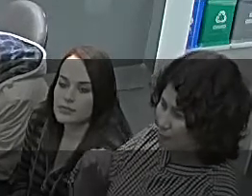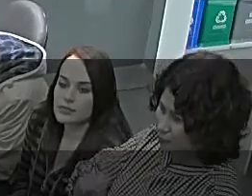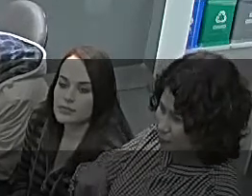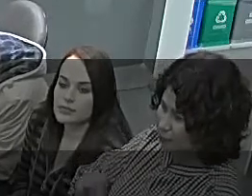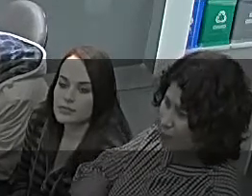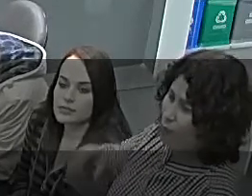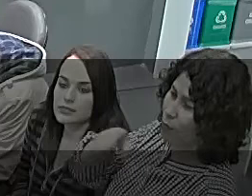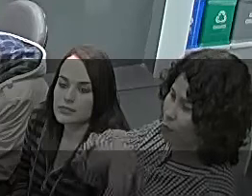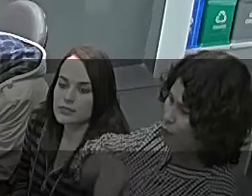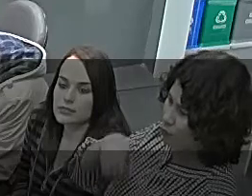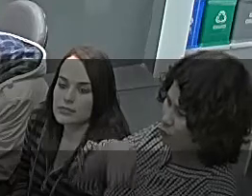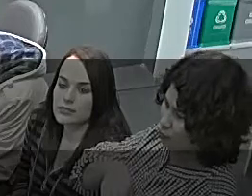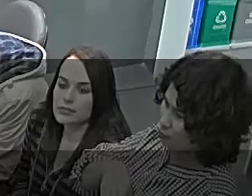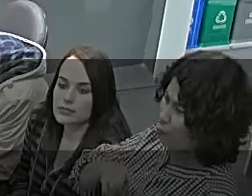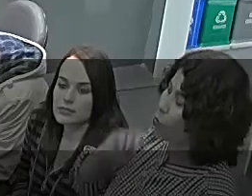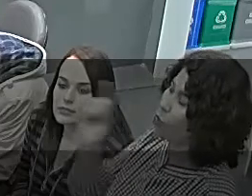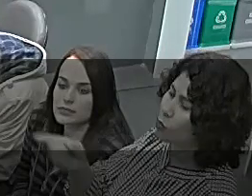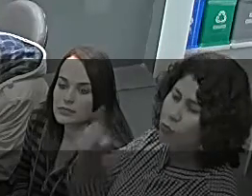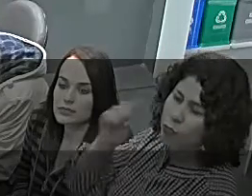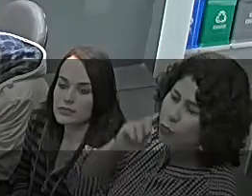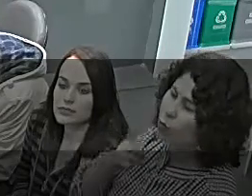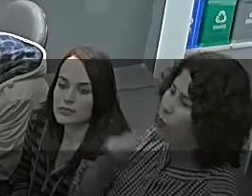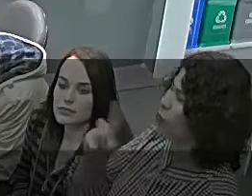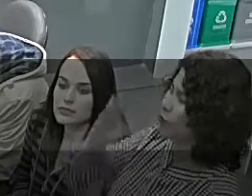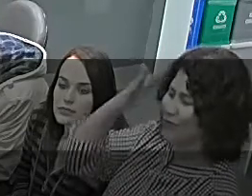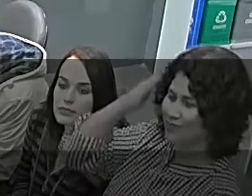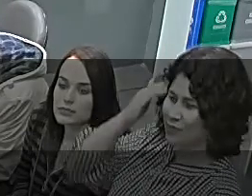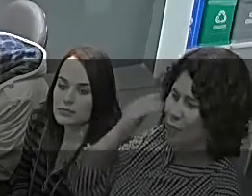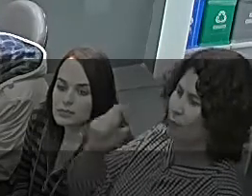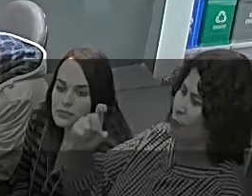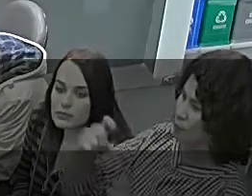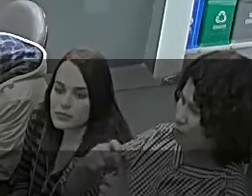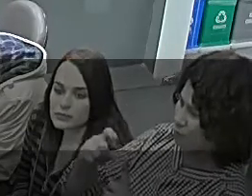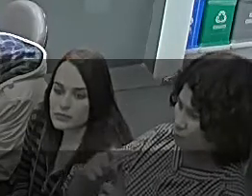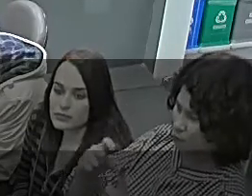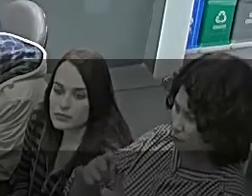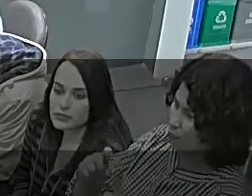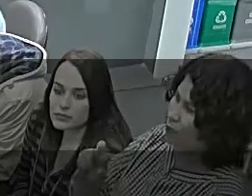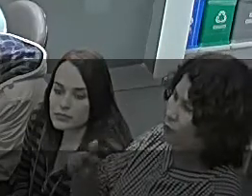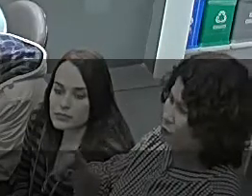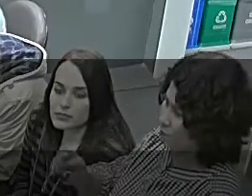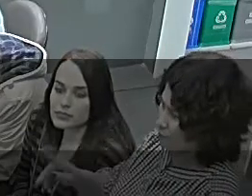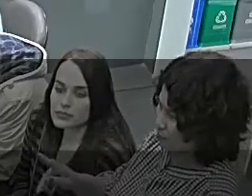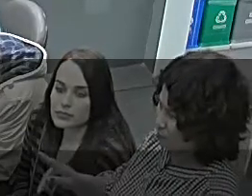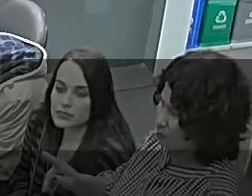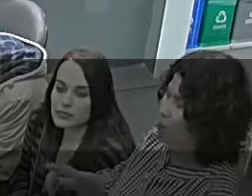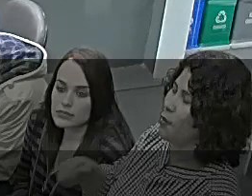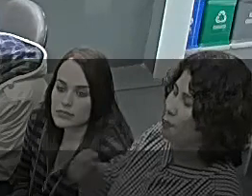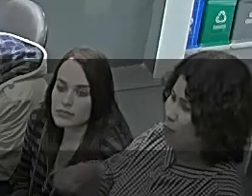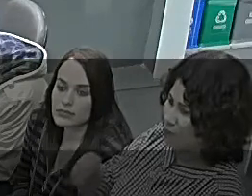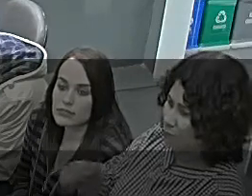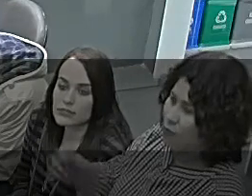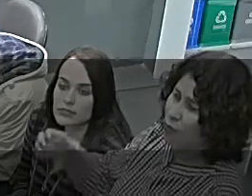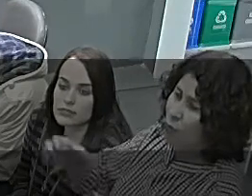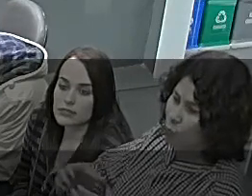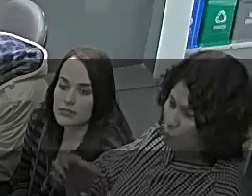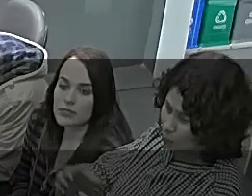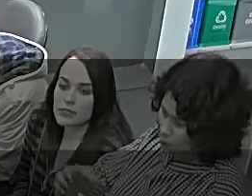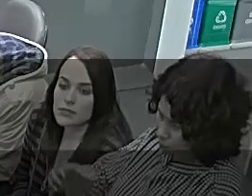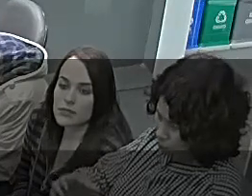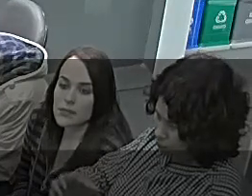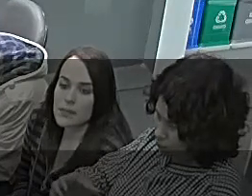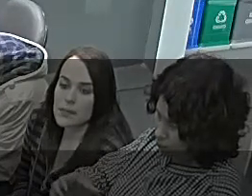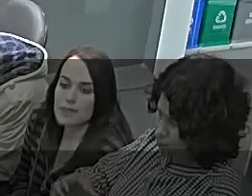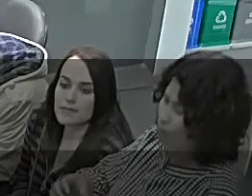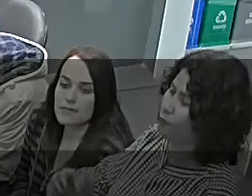Todos os surdos, a gente precisa realmente compreender melhor o português. Nós não conhecemos as palavras como os